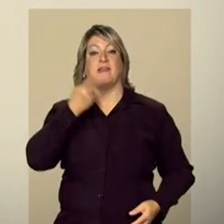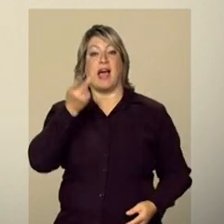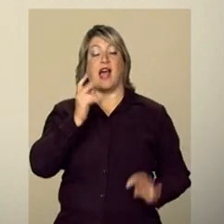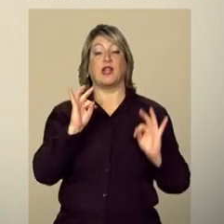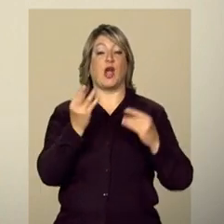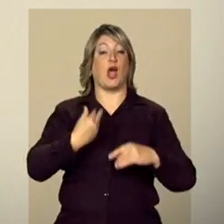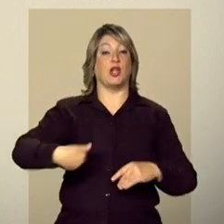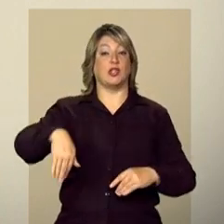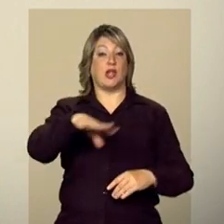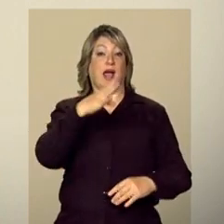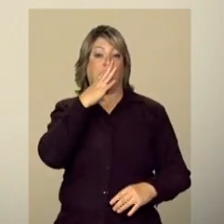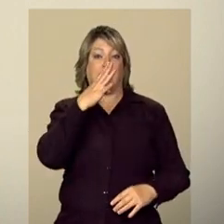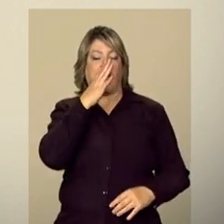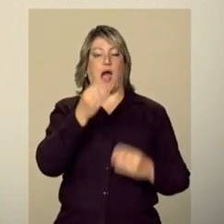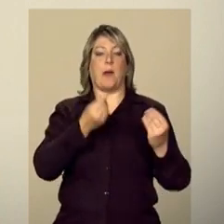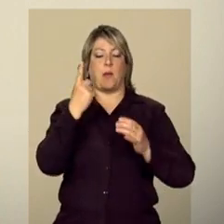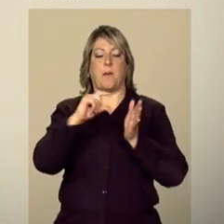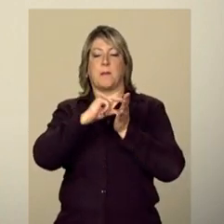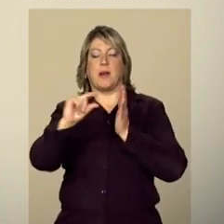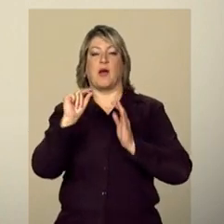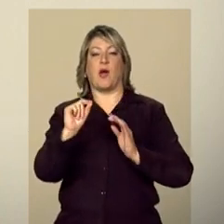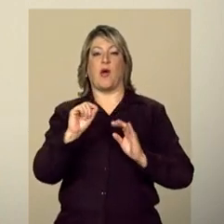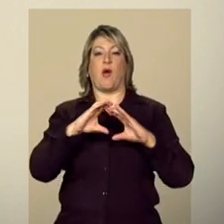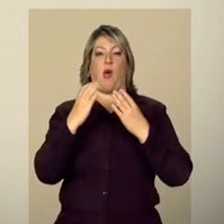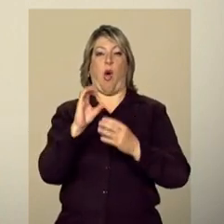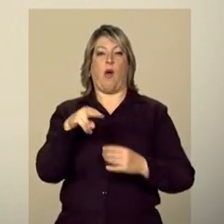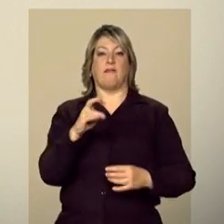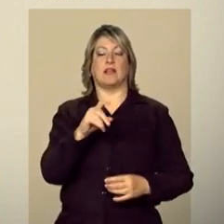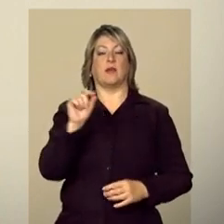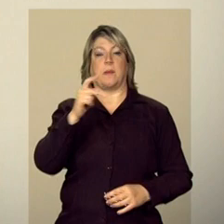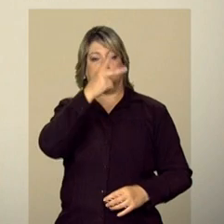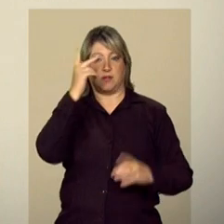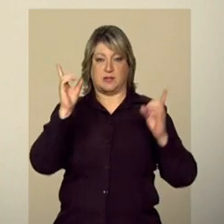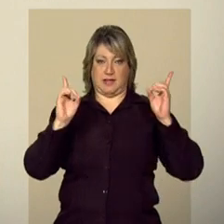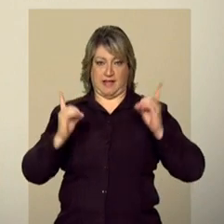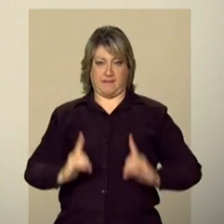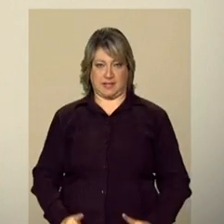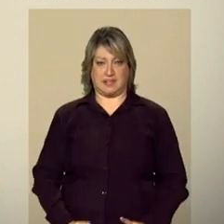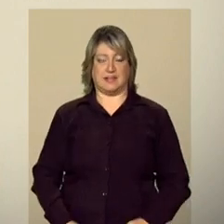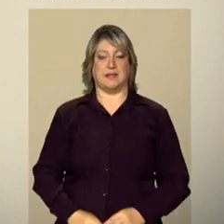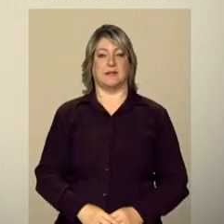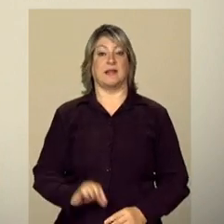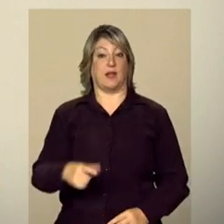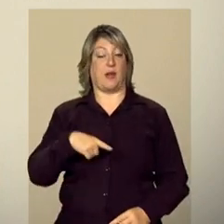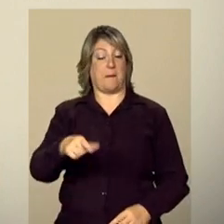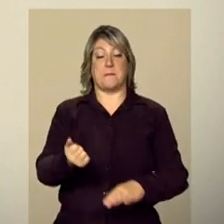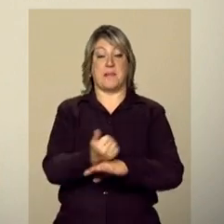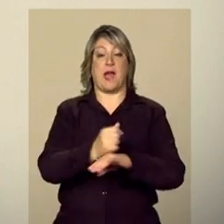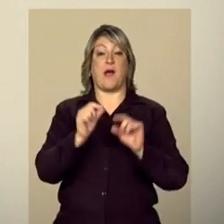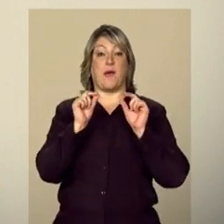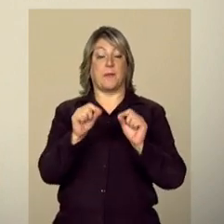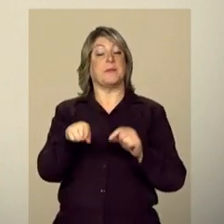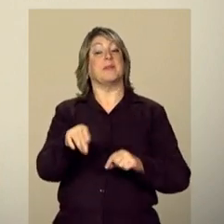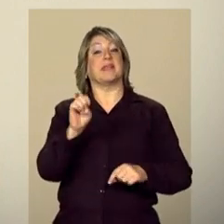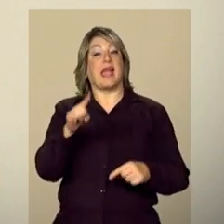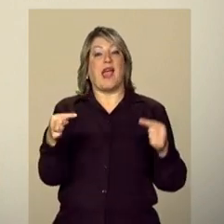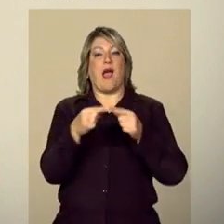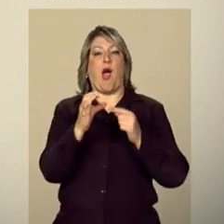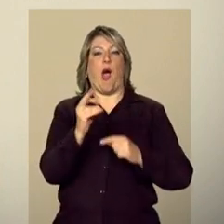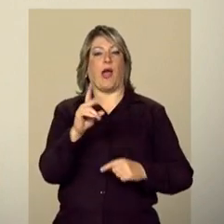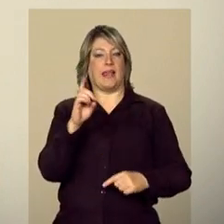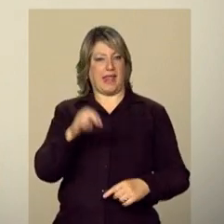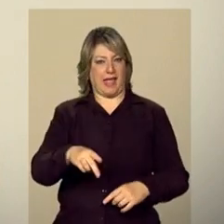todos nós um trecho da convenção dos direitos da pessoa com deficiência e o melhor Luciano que é em